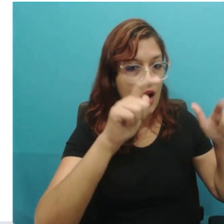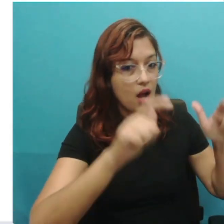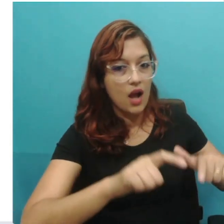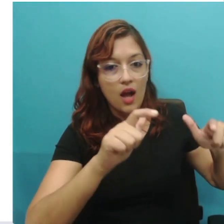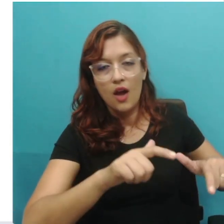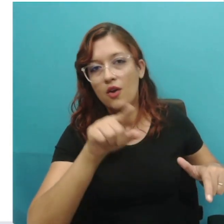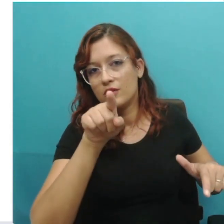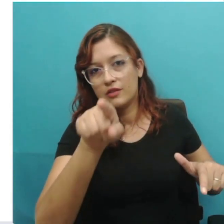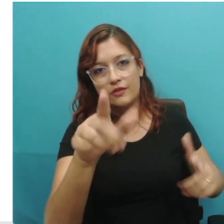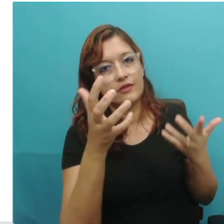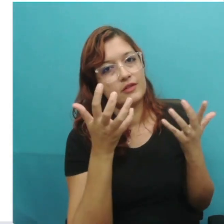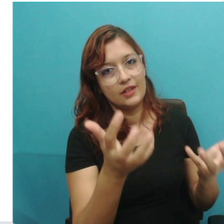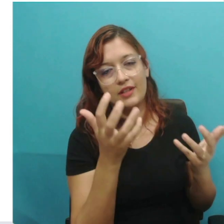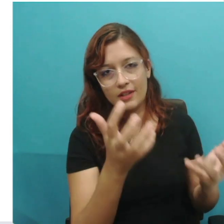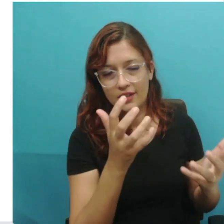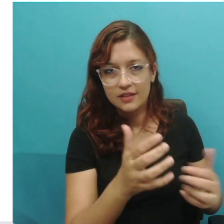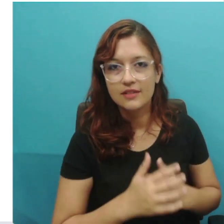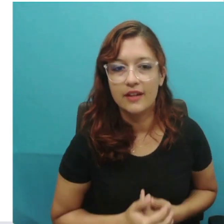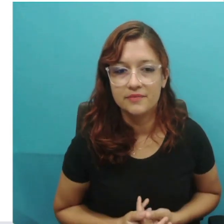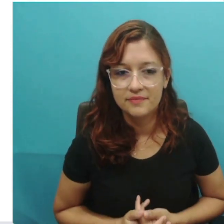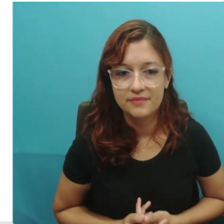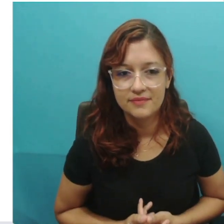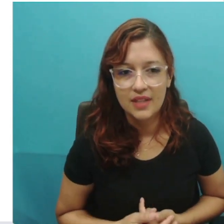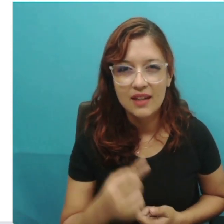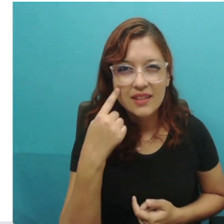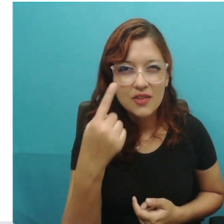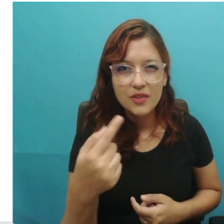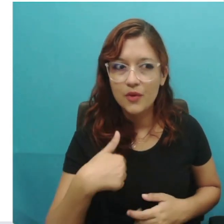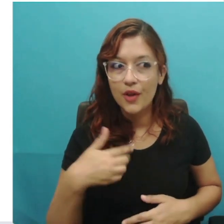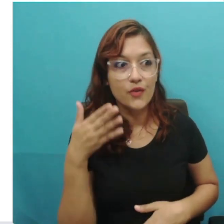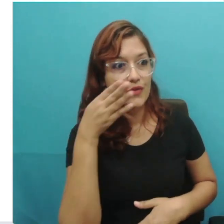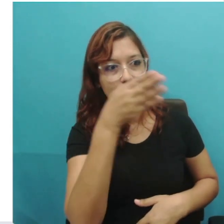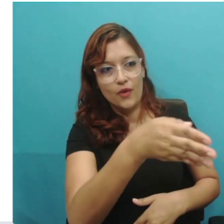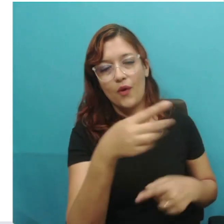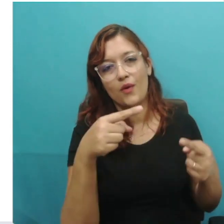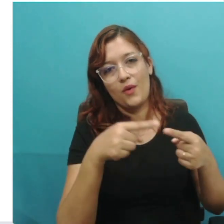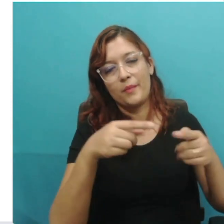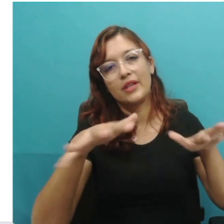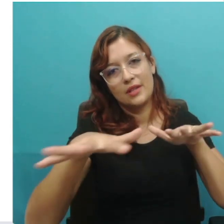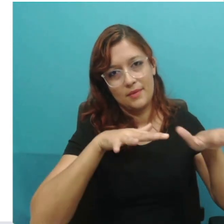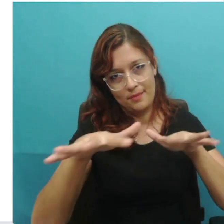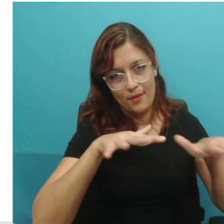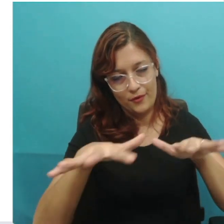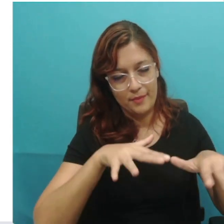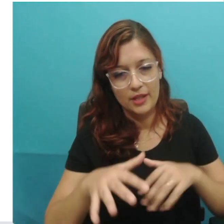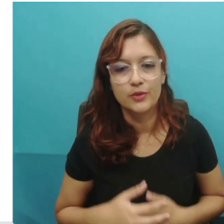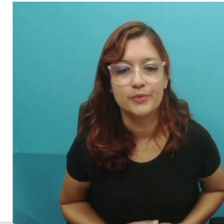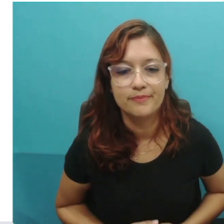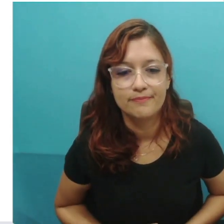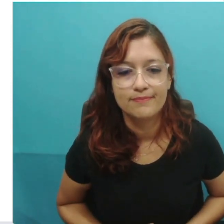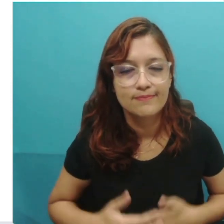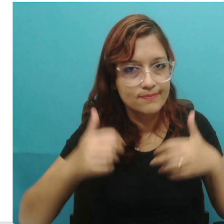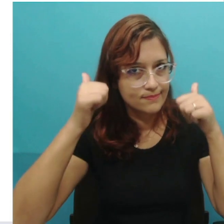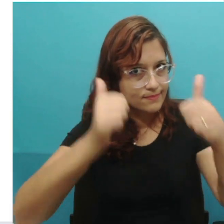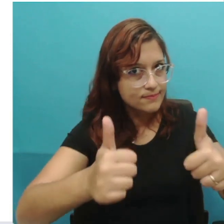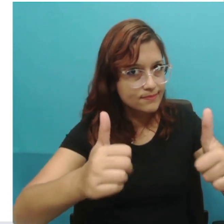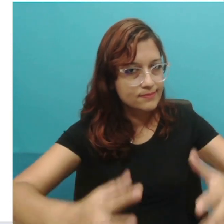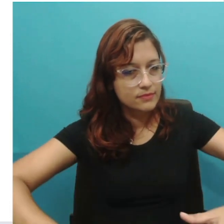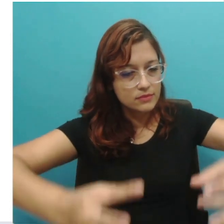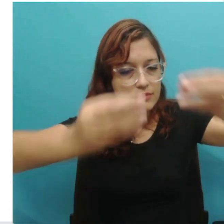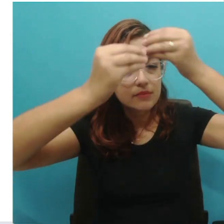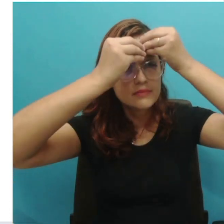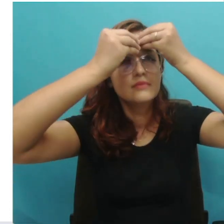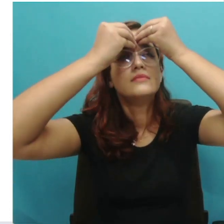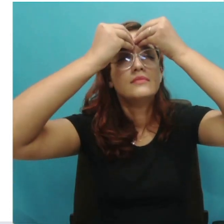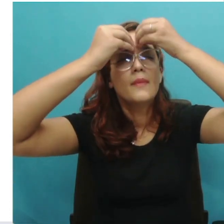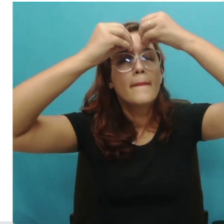Vou aonde você quiser. Então, se eu estou indo, quer